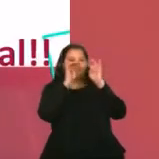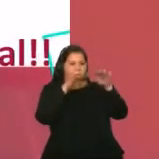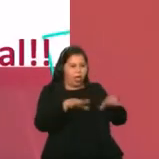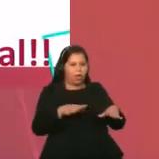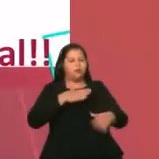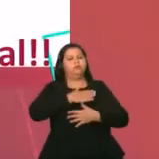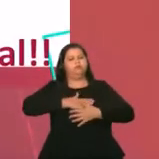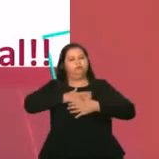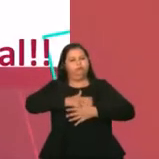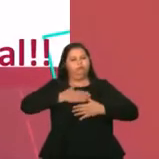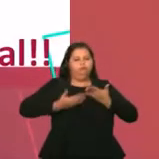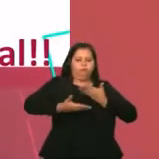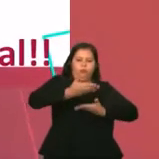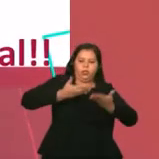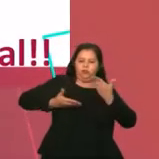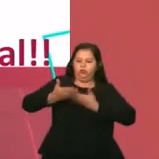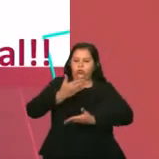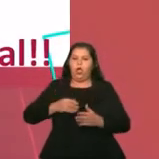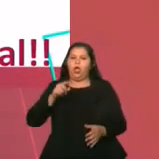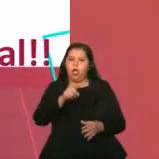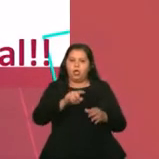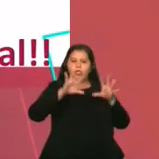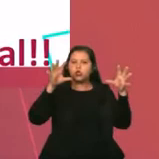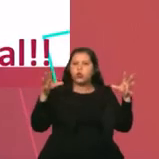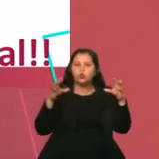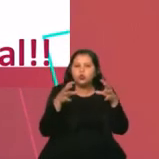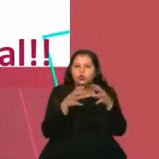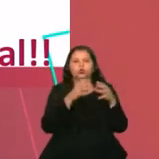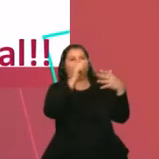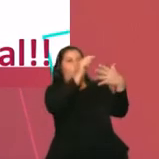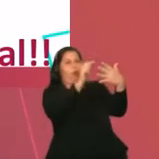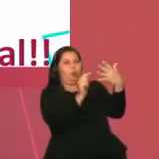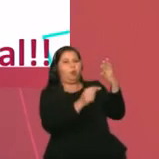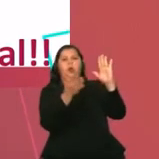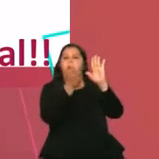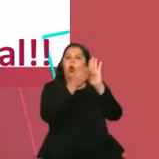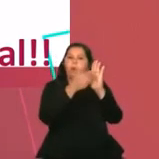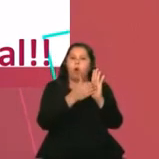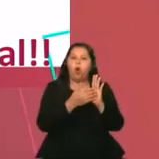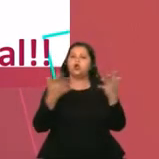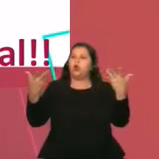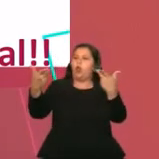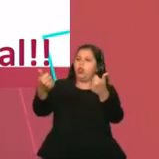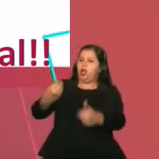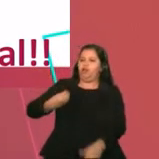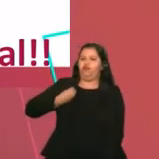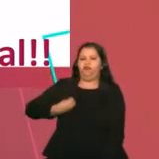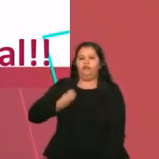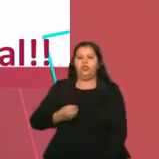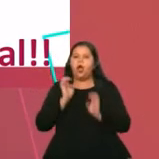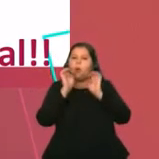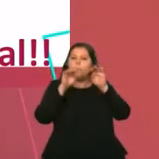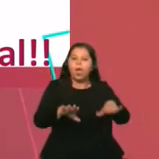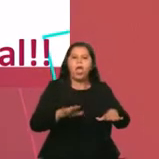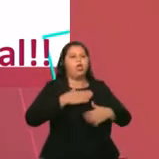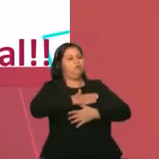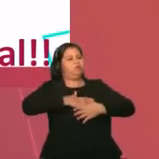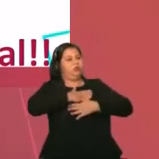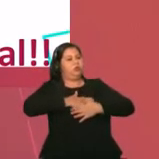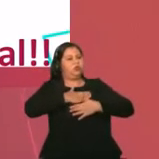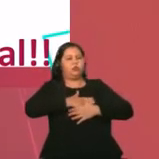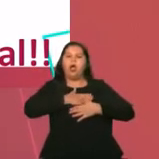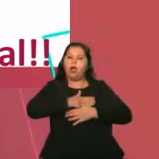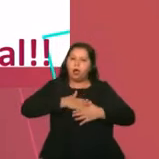esse conjunto esse constructo teórico do bem-estar de qualidade de vida mas vamos botar o bem-estar que o a forma mais